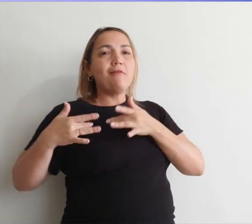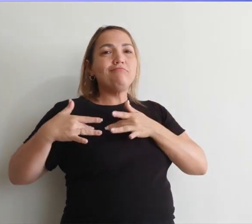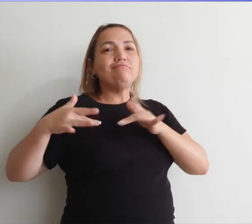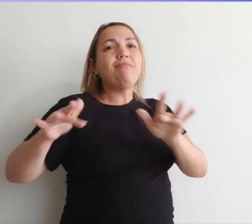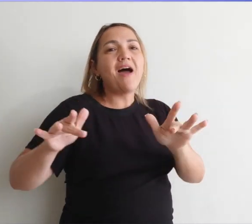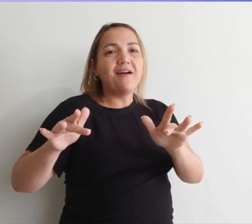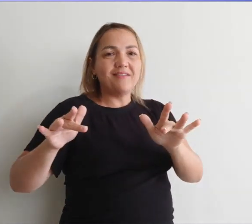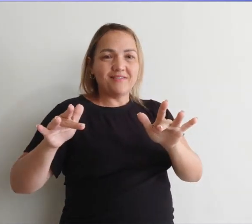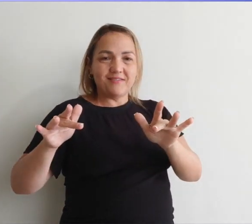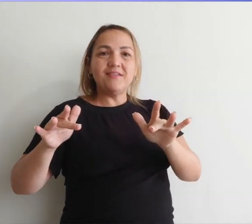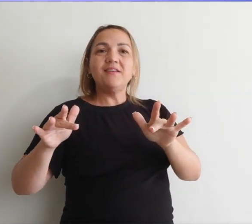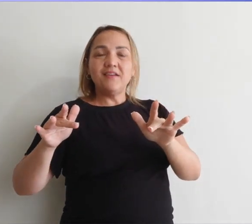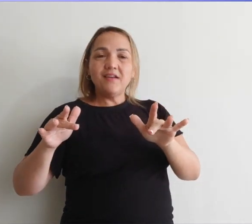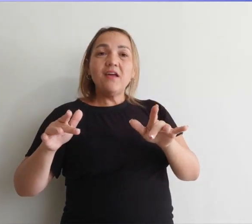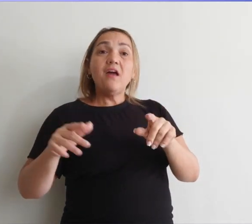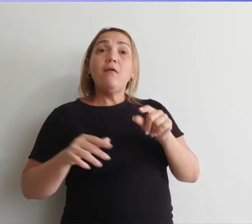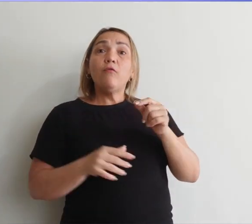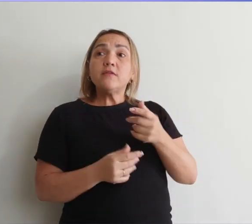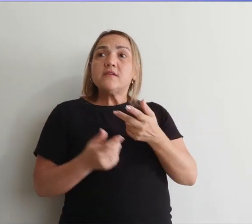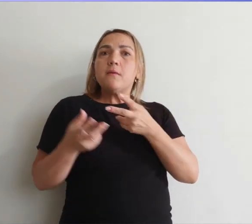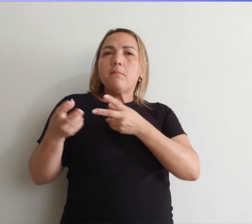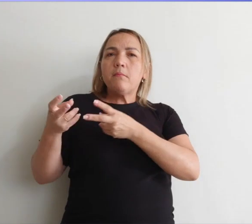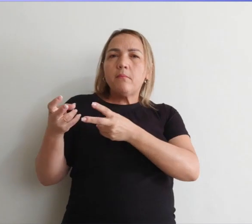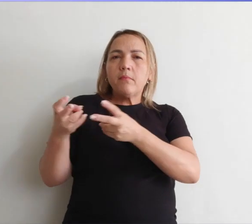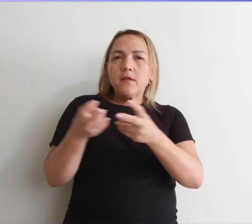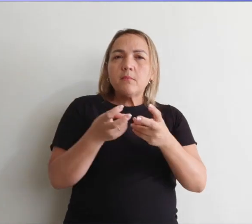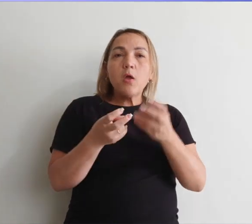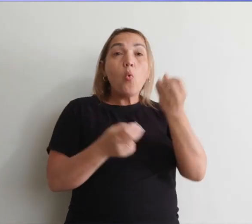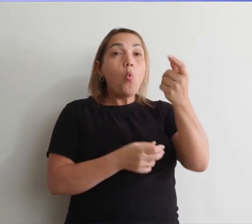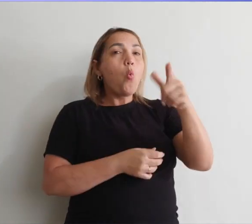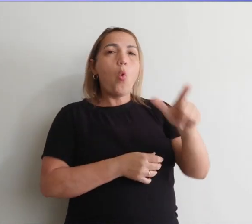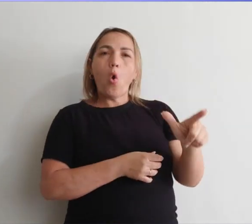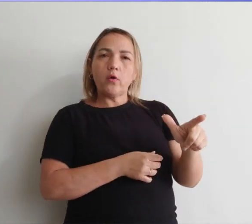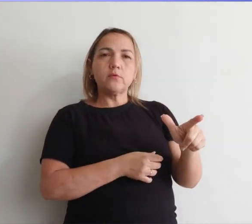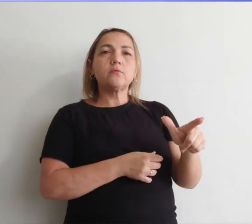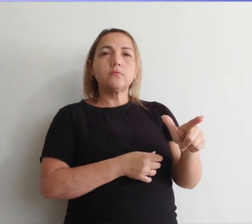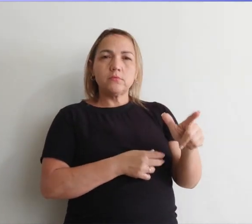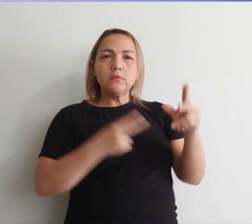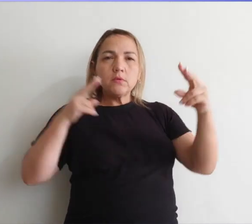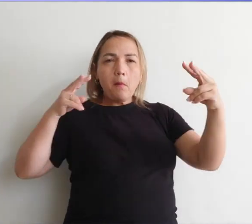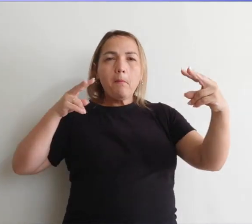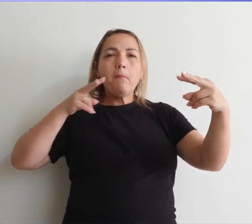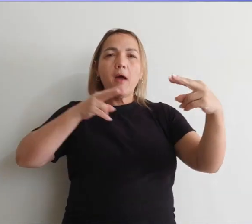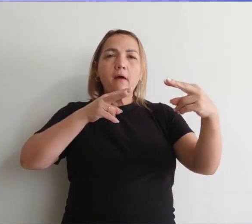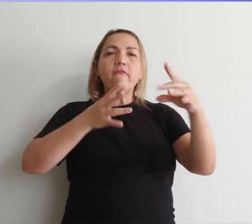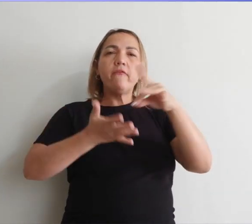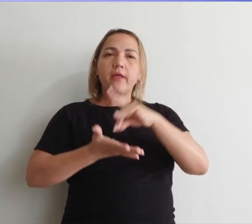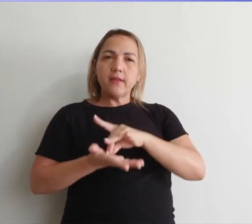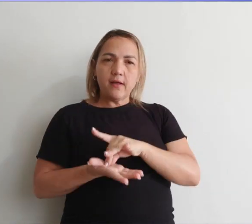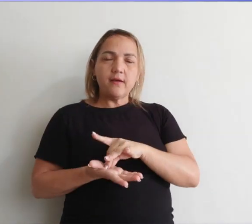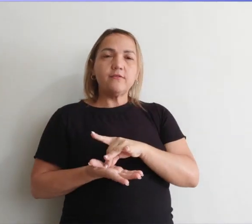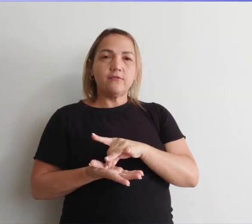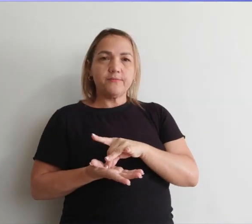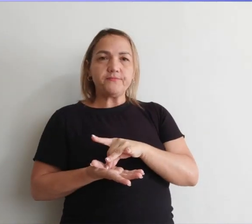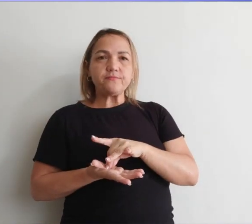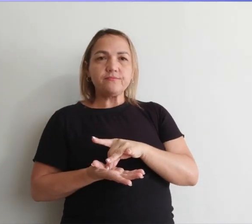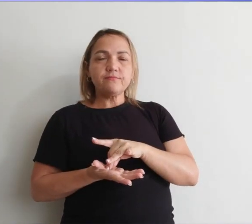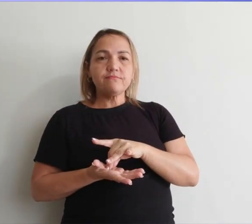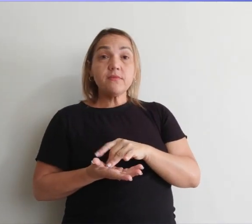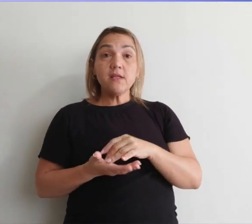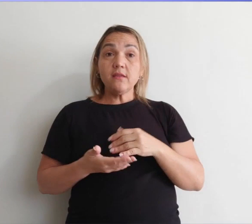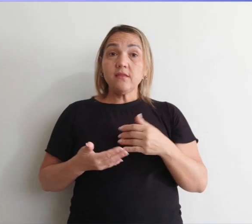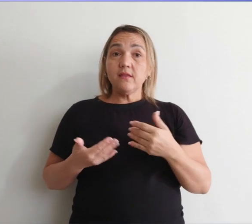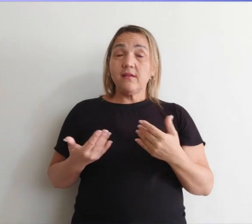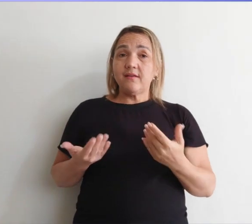solidariedade. É você vê o outro também como essa questão dos seus olhos, né?